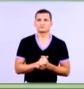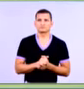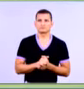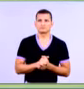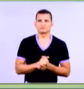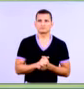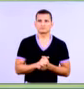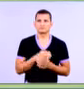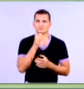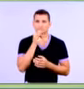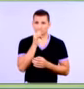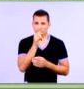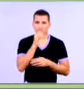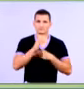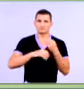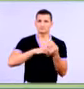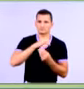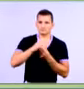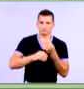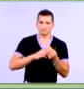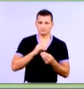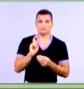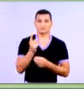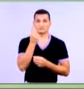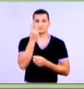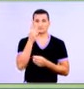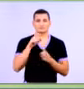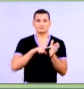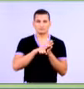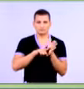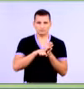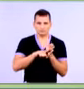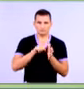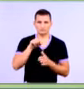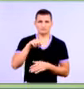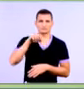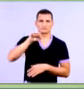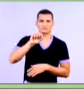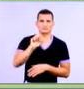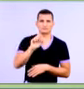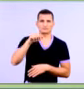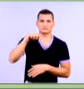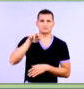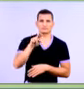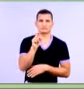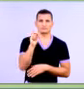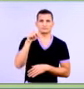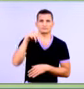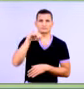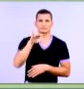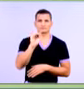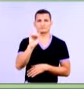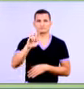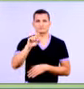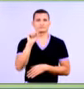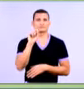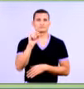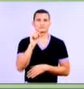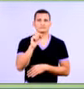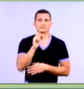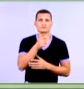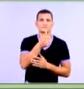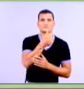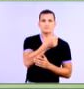estiver desordenado, a única busca que me resta é a sequencial. Ela faz o quê? A partir do primeiro elemento,